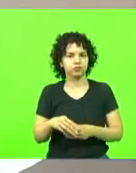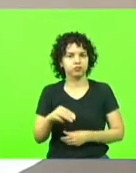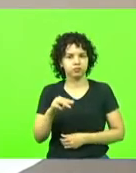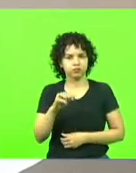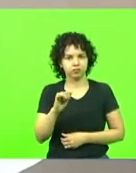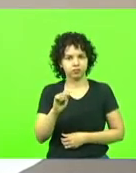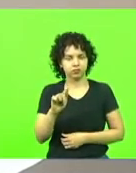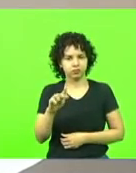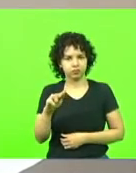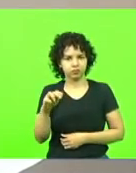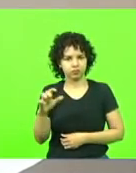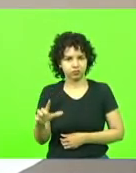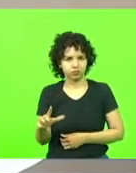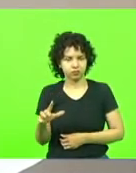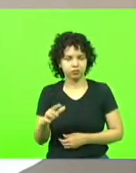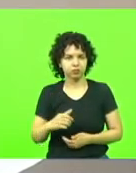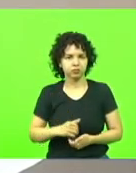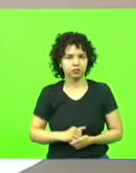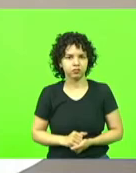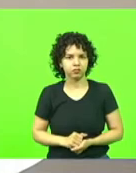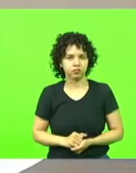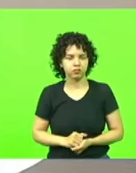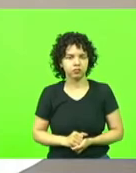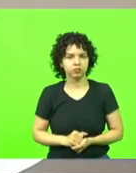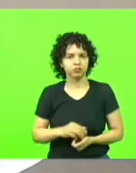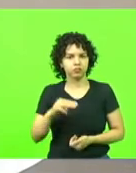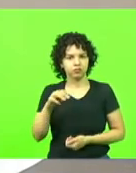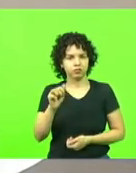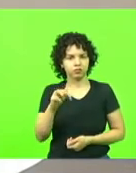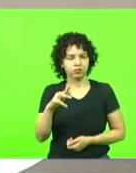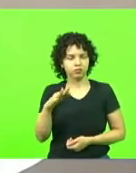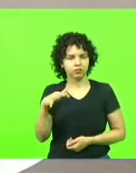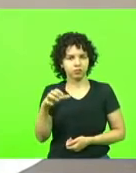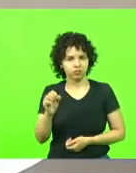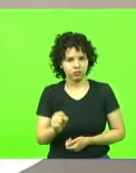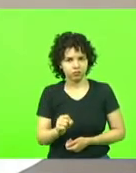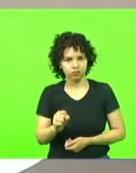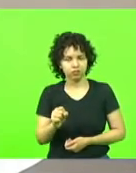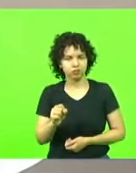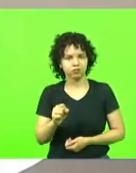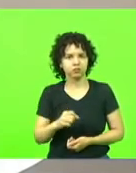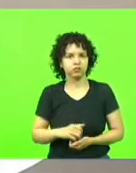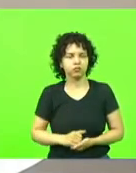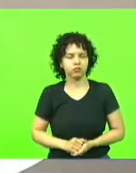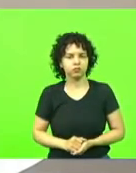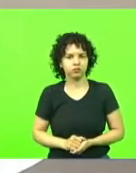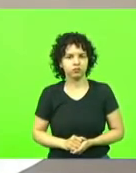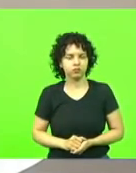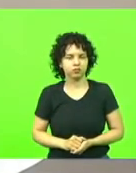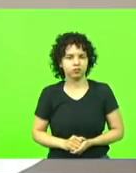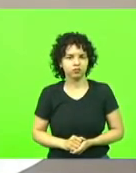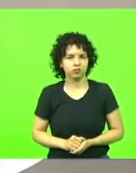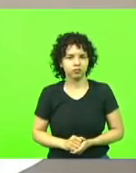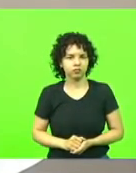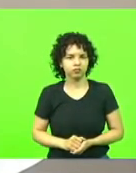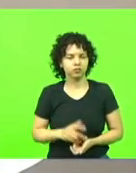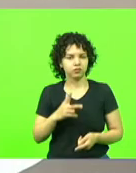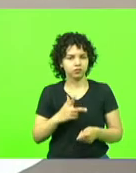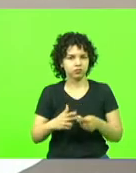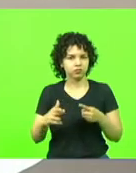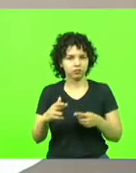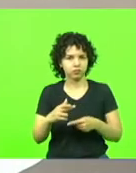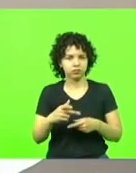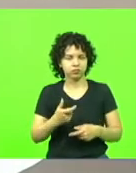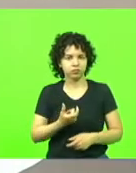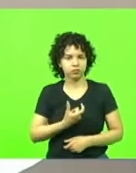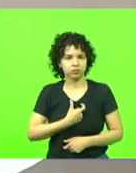Fábio Kreusch e Marcos Antônio Venâncio Lustosa, pela conquista da medalha de